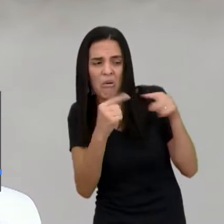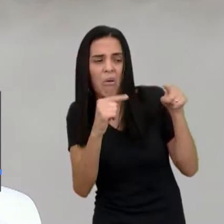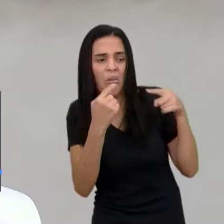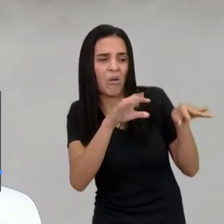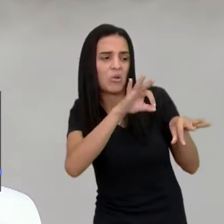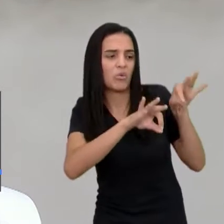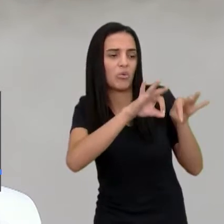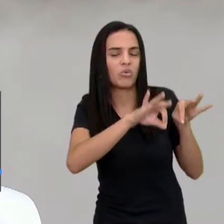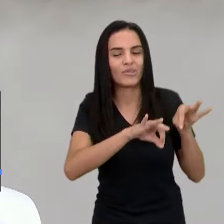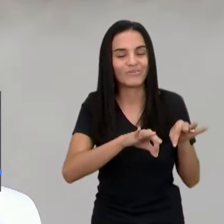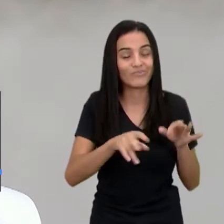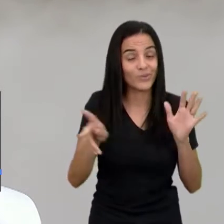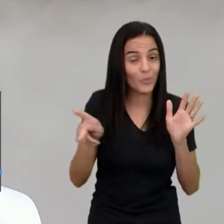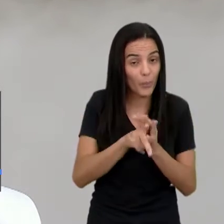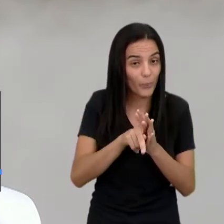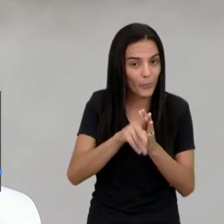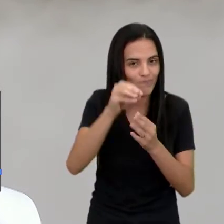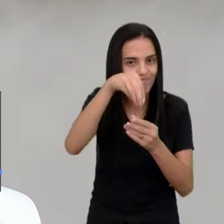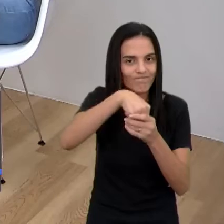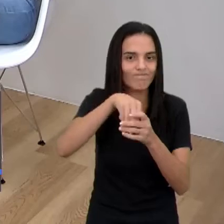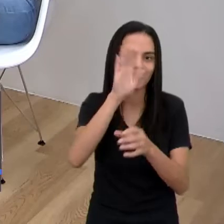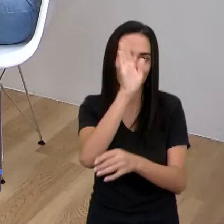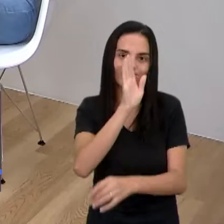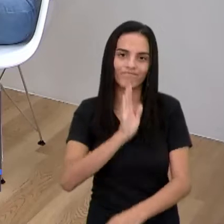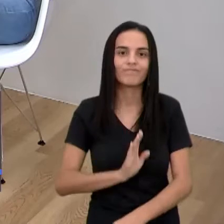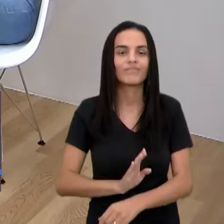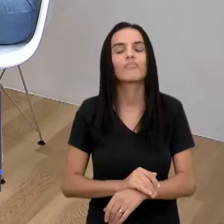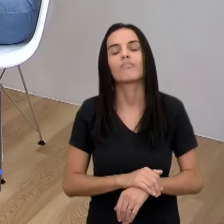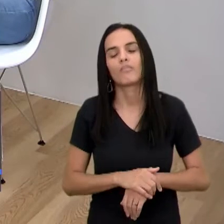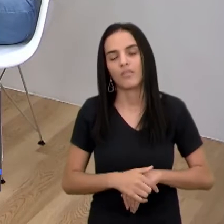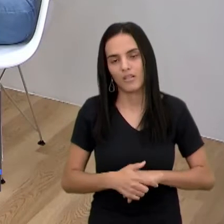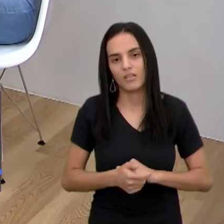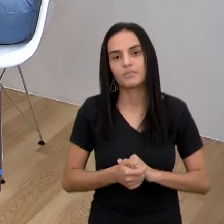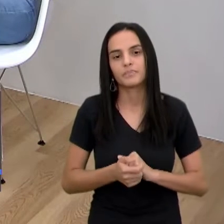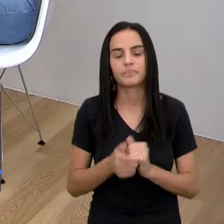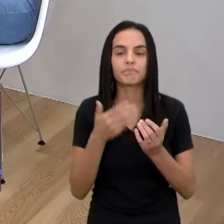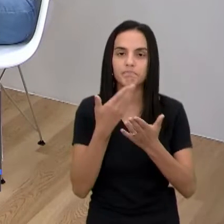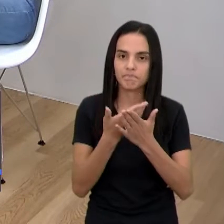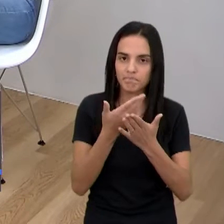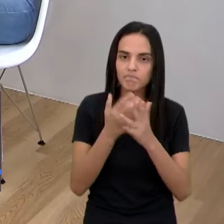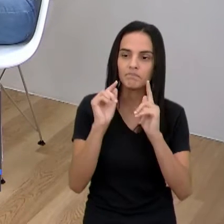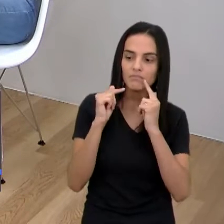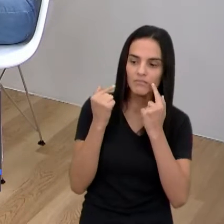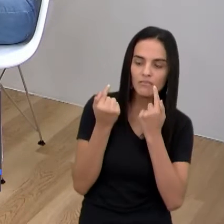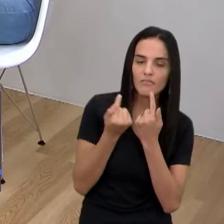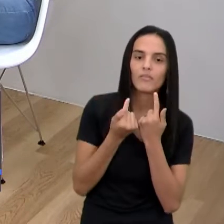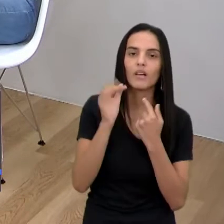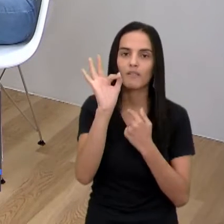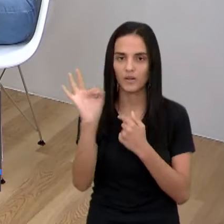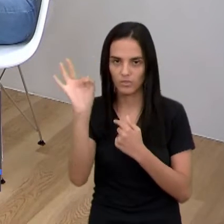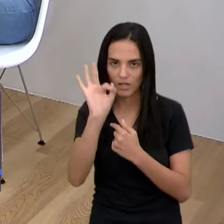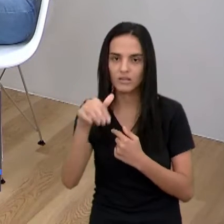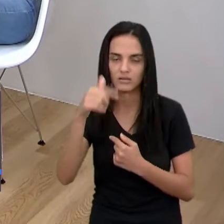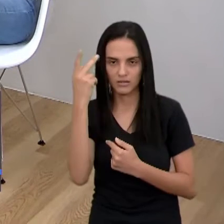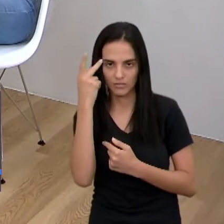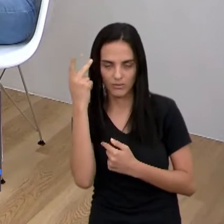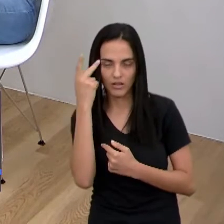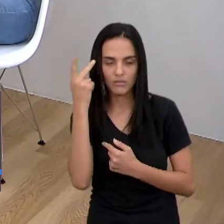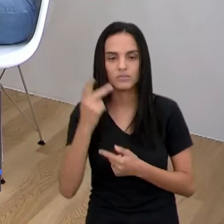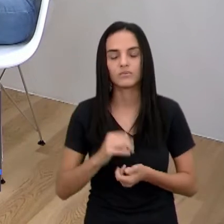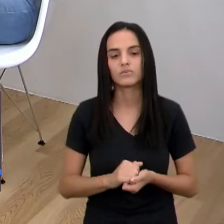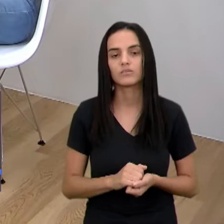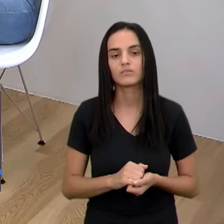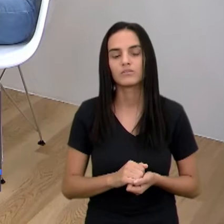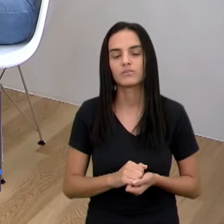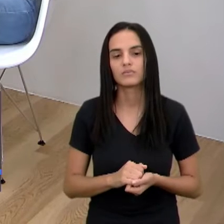dentro do nosso próprio país, né? Inclusive, estudos de ponta na geografia, na Universidade de São Paulo, né?